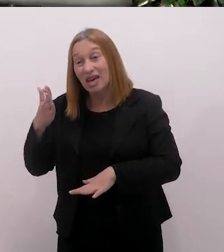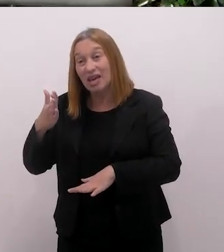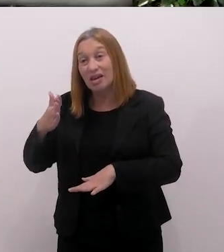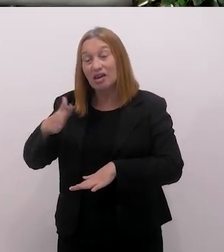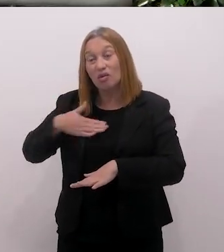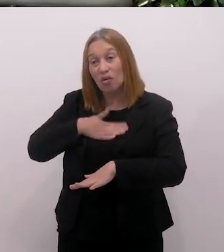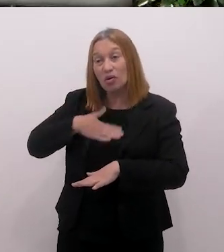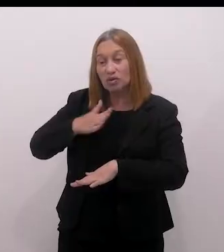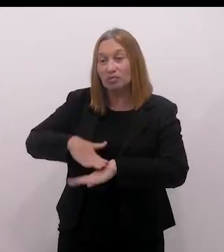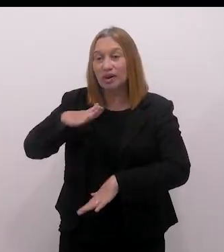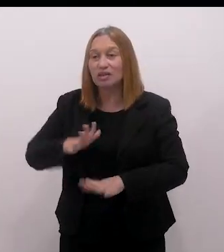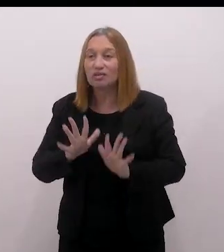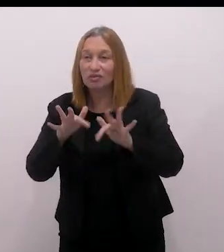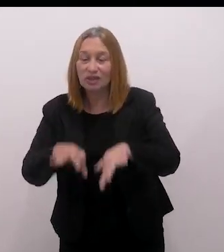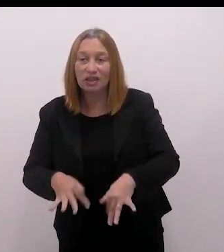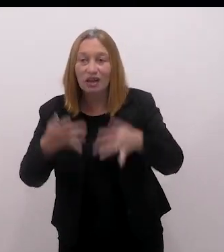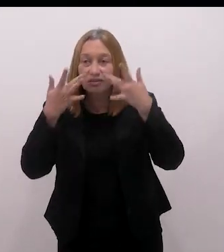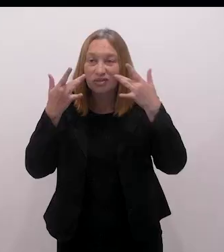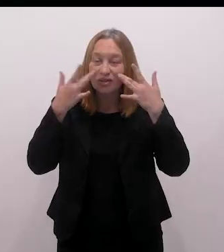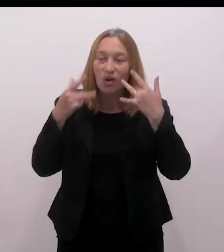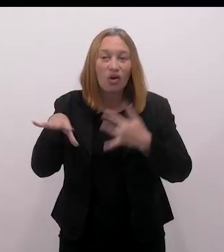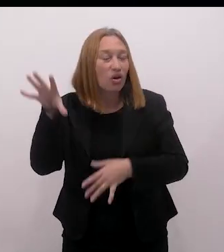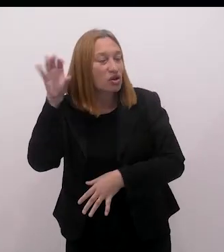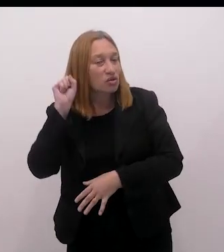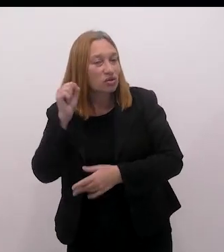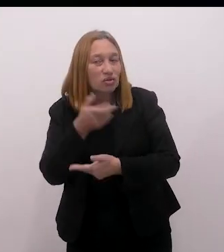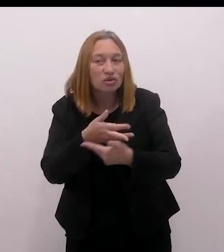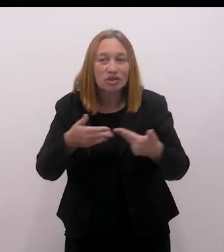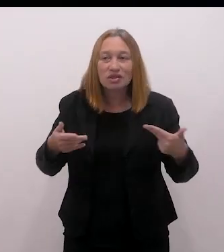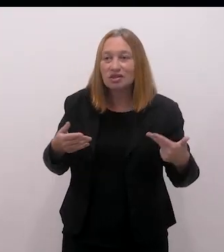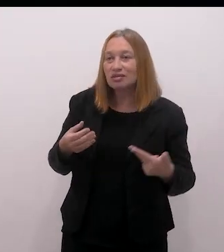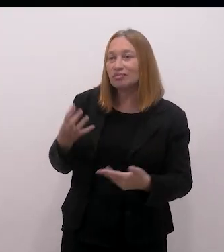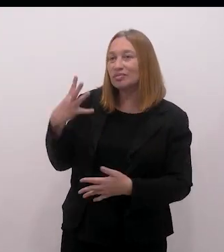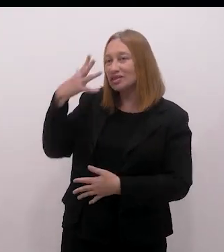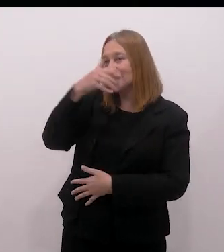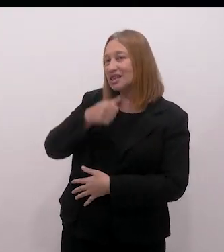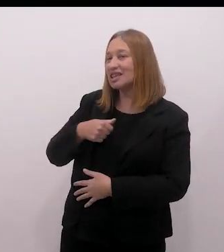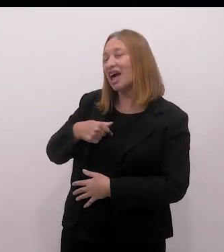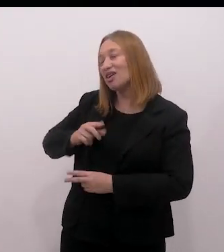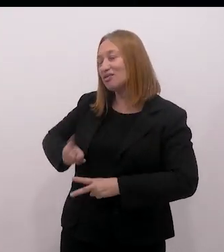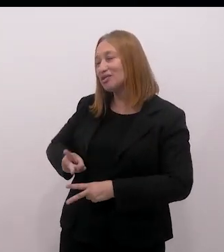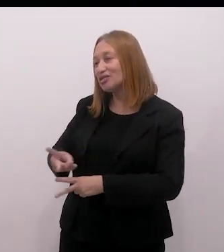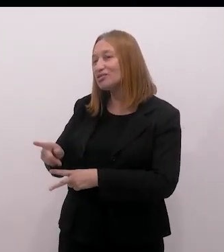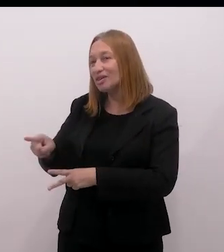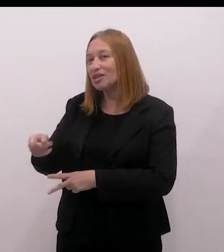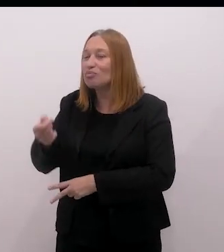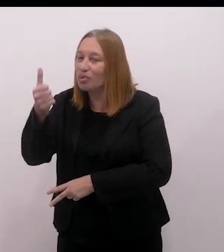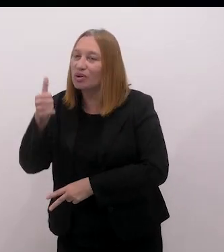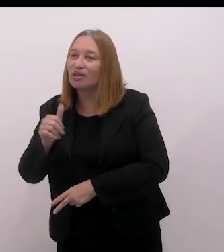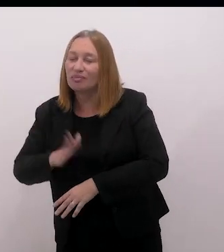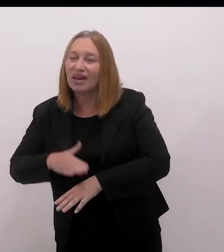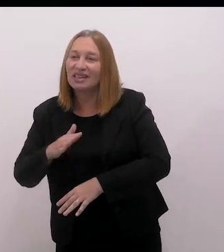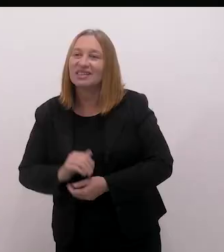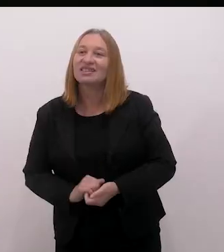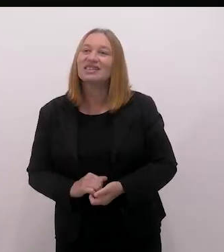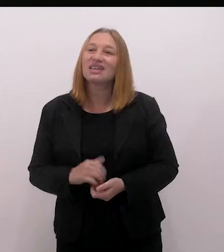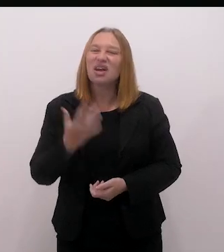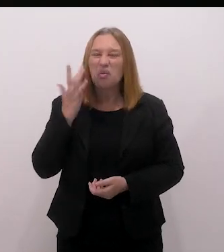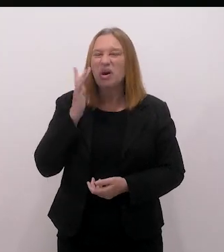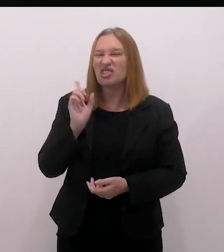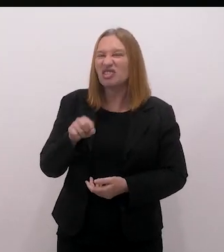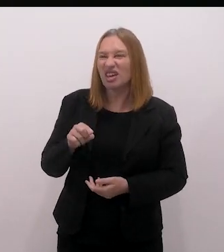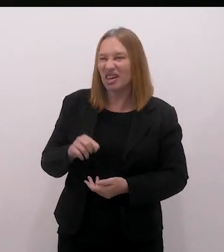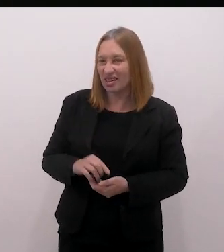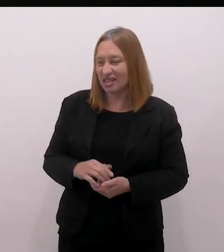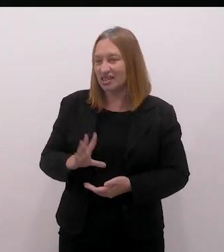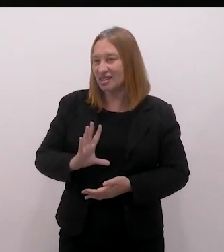repercussão. Aí, no final de um espetáculo, eu escuto coisas tão bonitas, tão inspiradoras. Eu penso, Não, então eu vou por aqui mais um pouco. Aí Eu